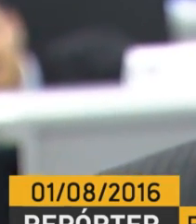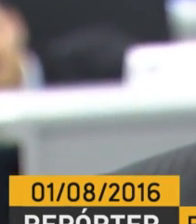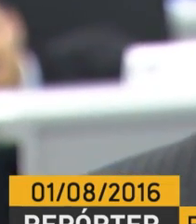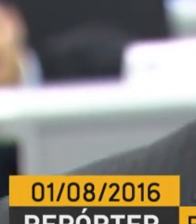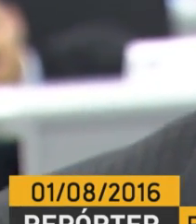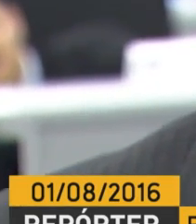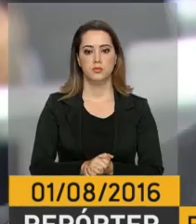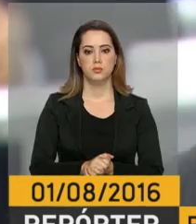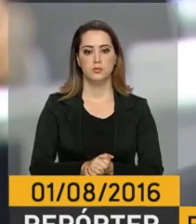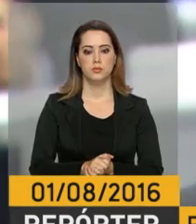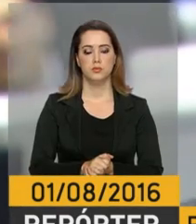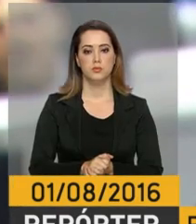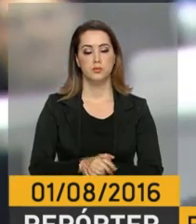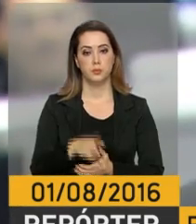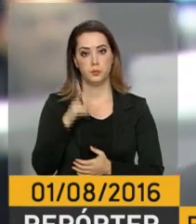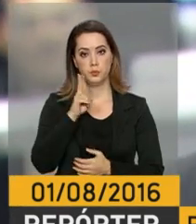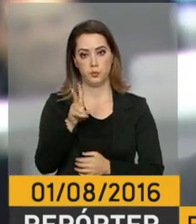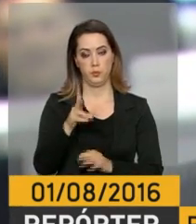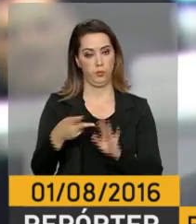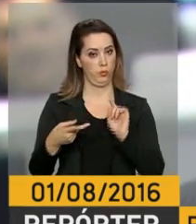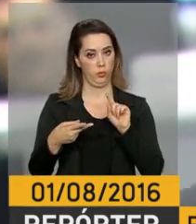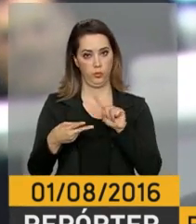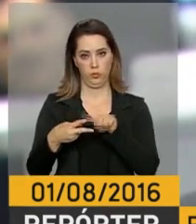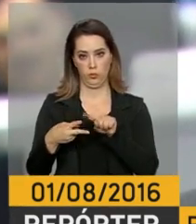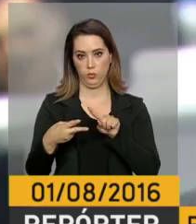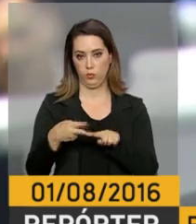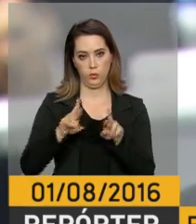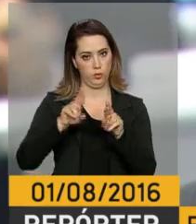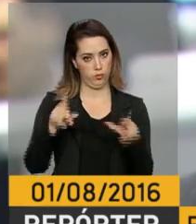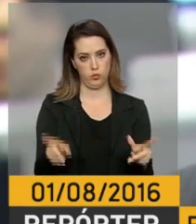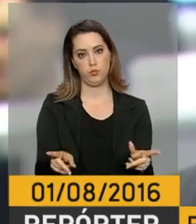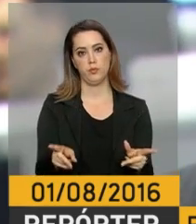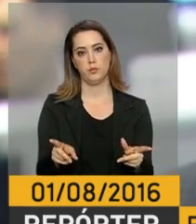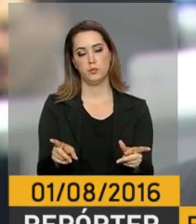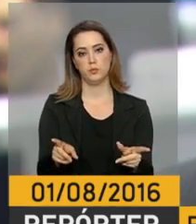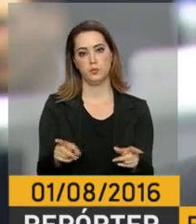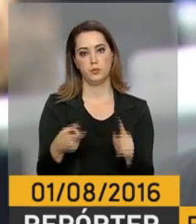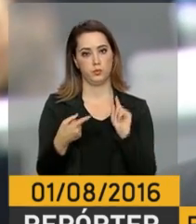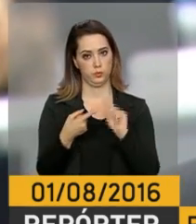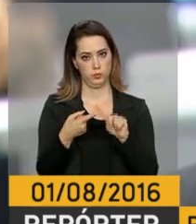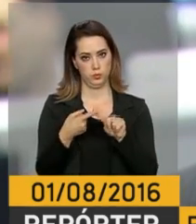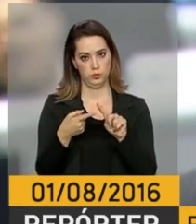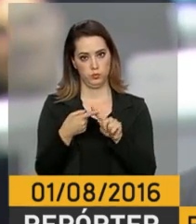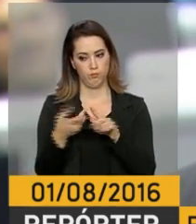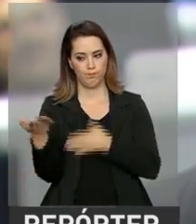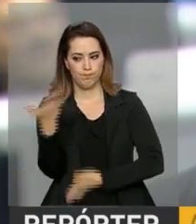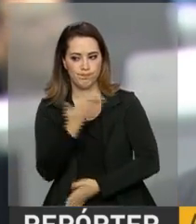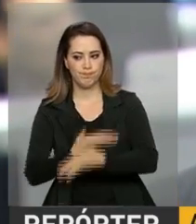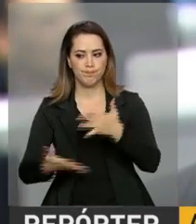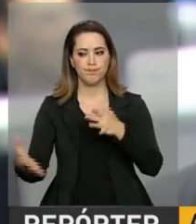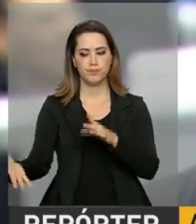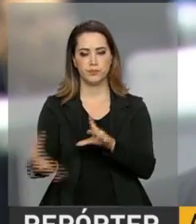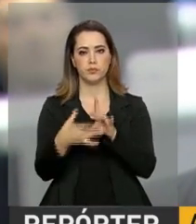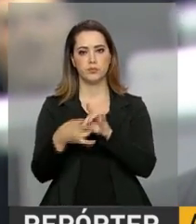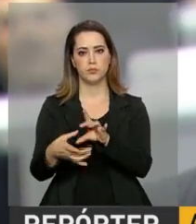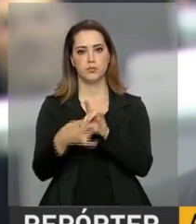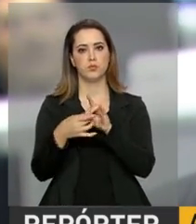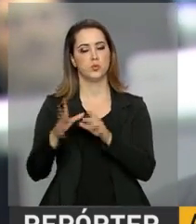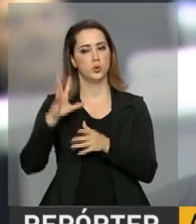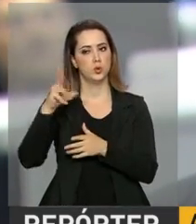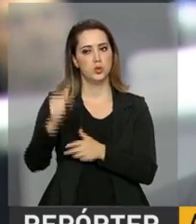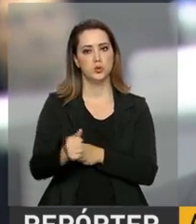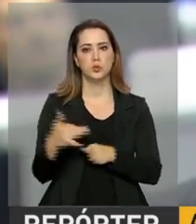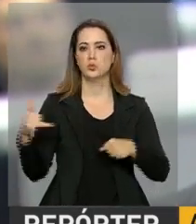já conseguiu prevenir? Não, veja, são duas coisas diferentes. Uma é o cruzamento de todas as